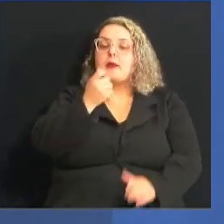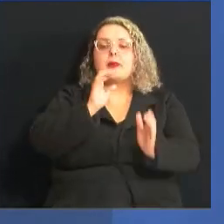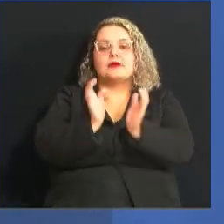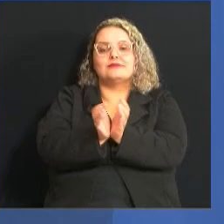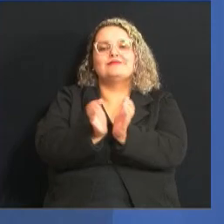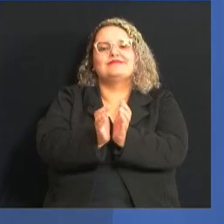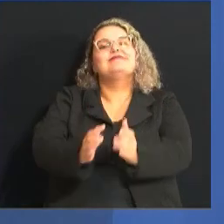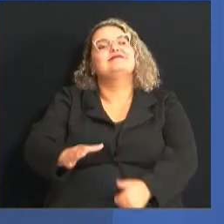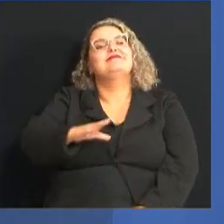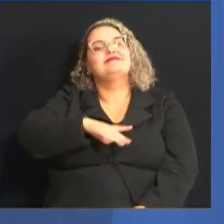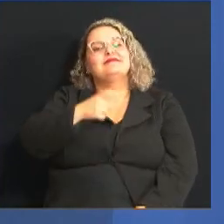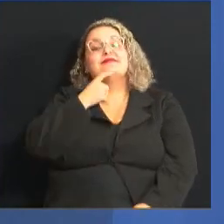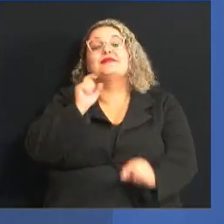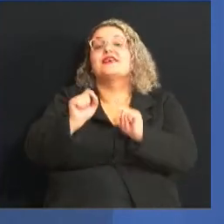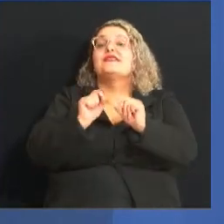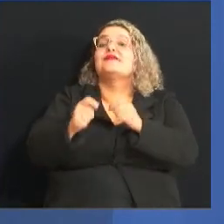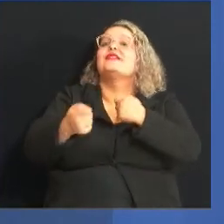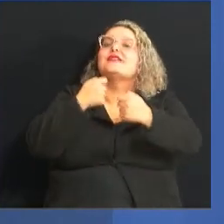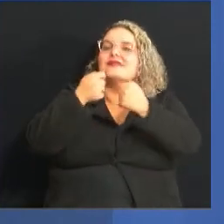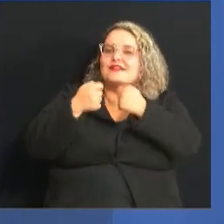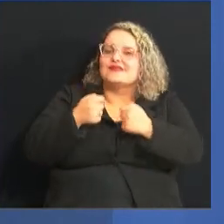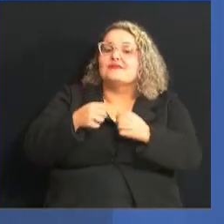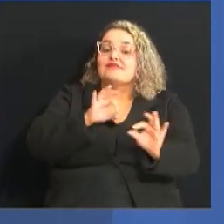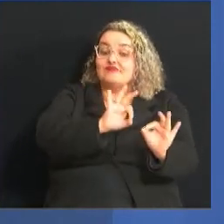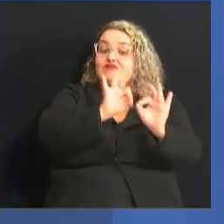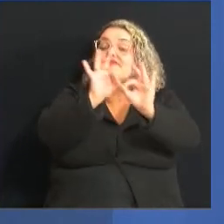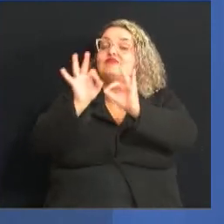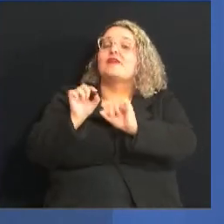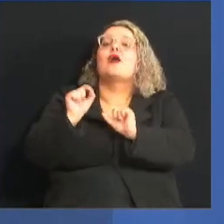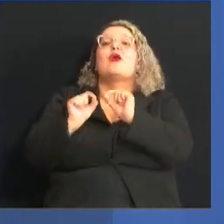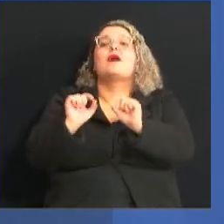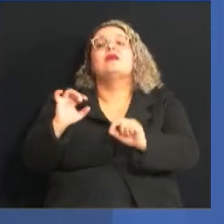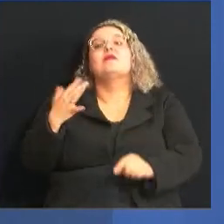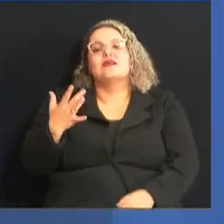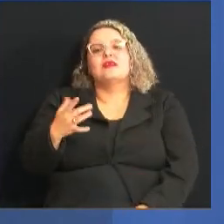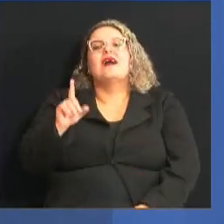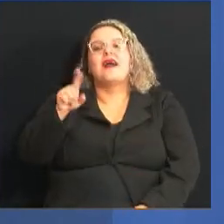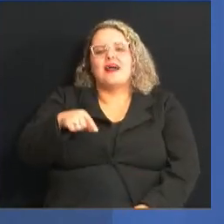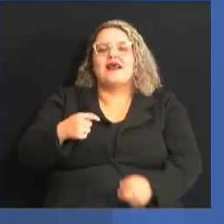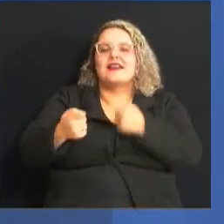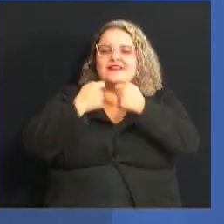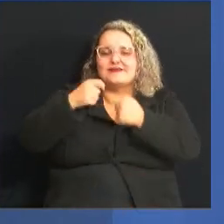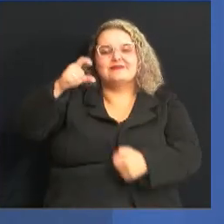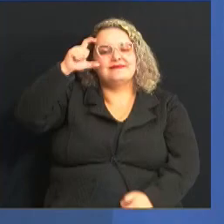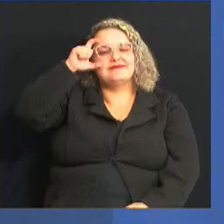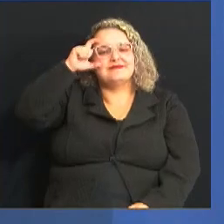e traz todas as informações e acompanhou como foi esse momento importante é Michel Amorim.